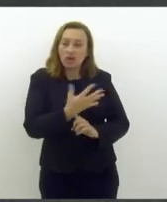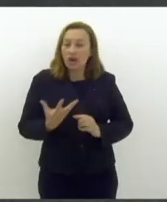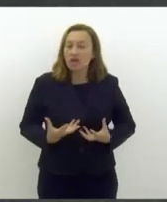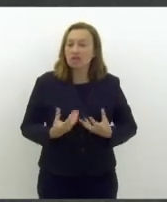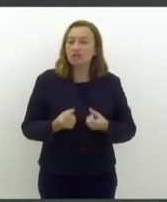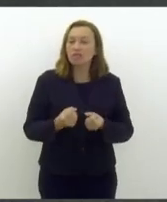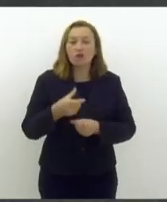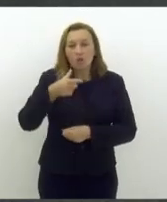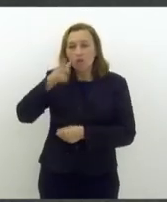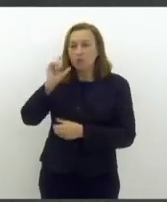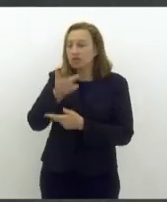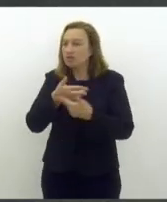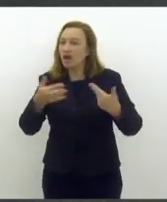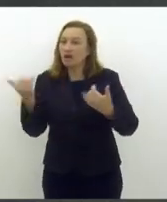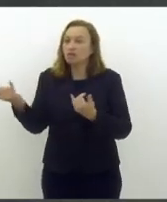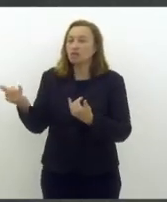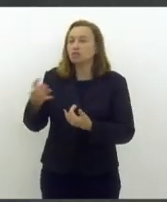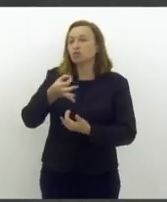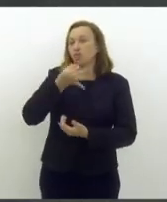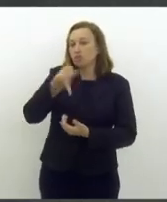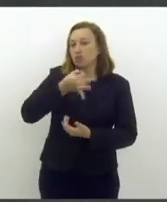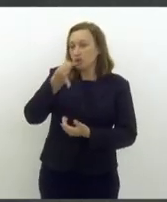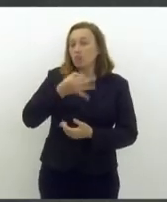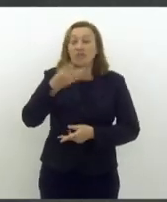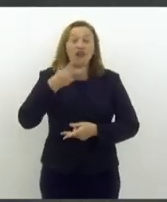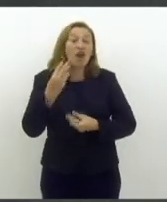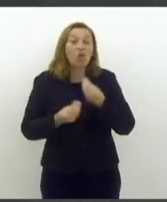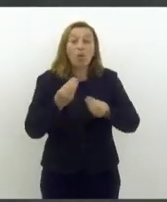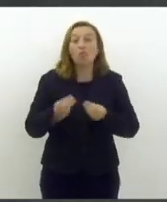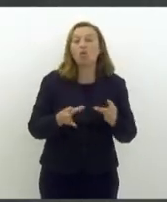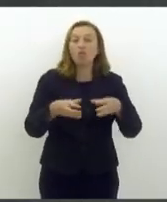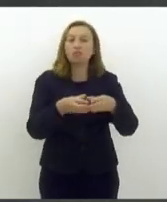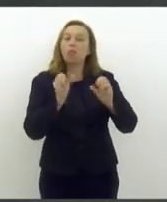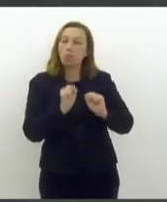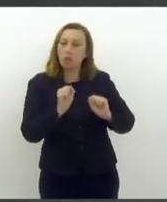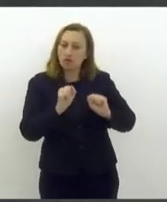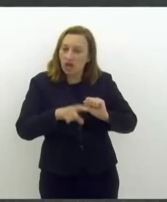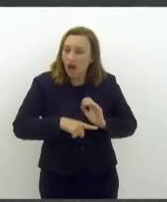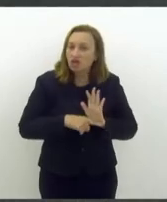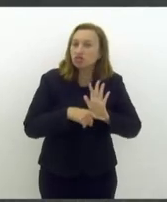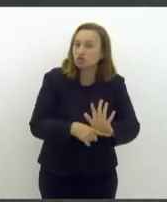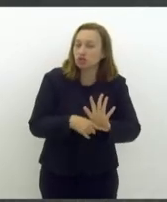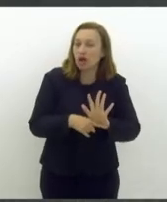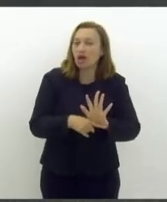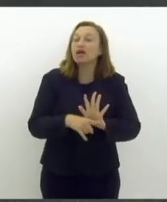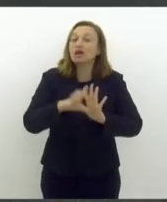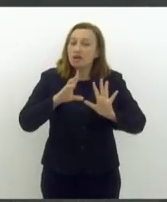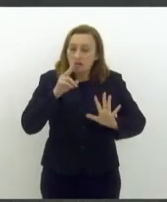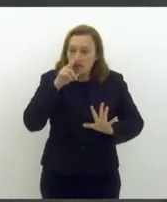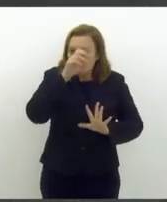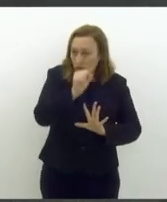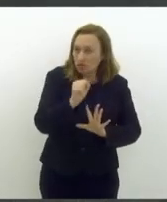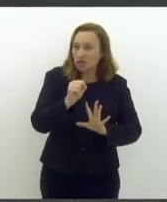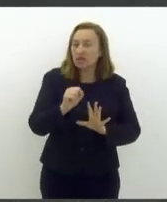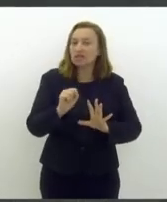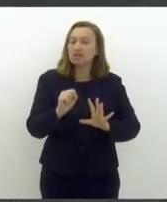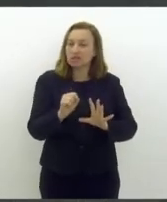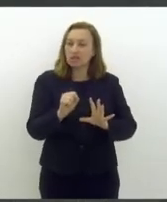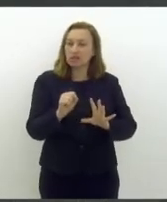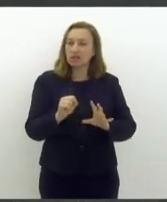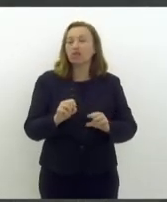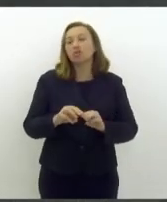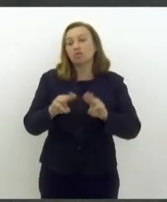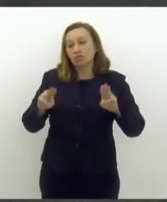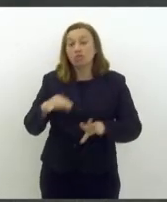várias demandas e sugestões para falar de como a comissão pode atuar exatamente fortalecendo Esse instrumento tão